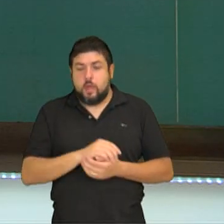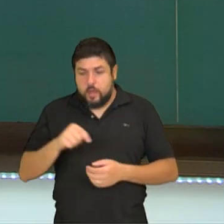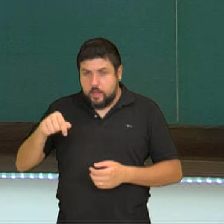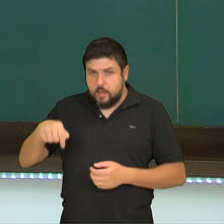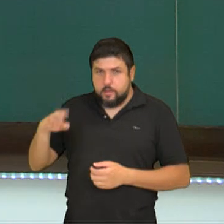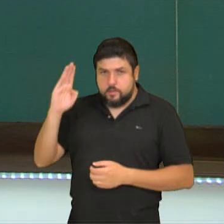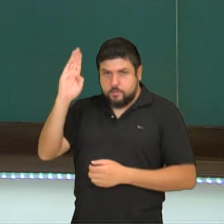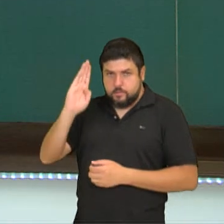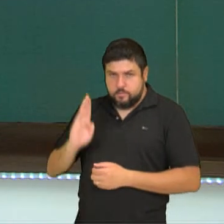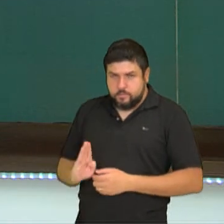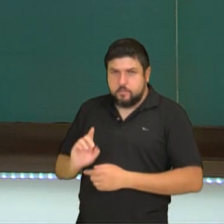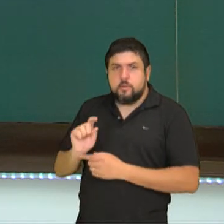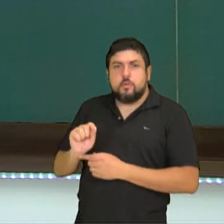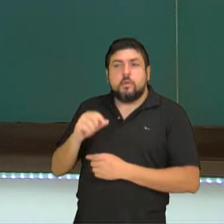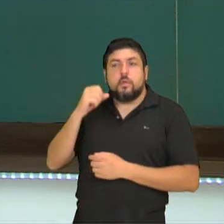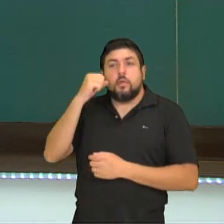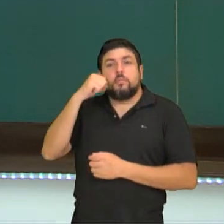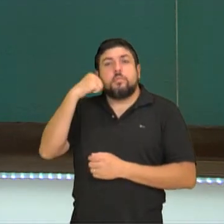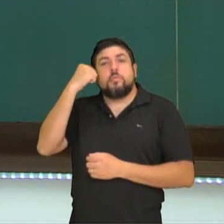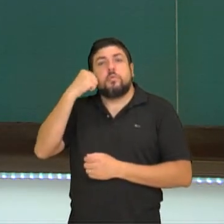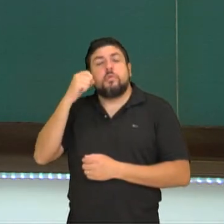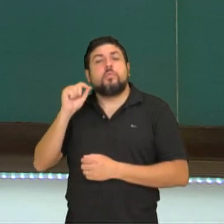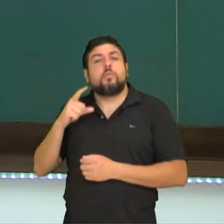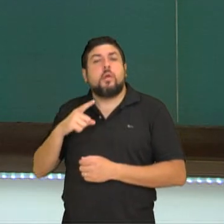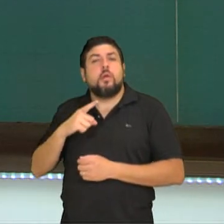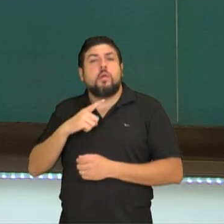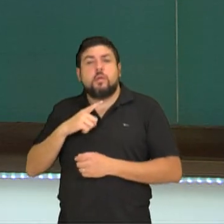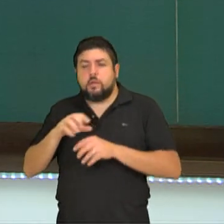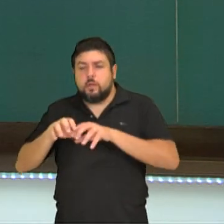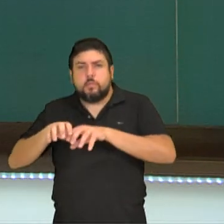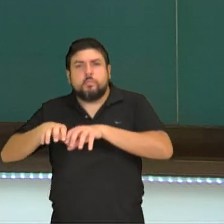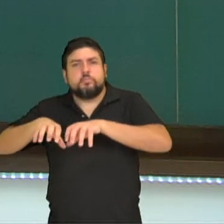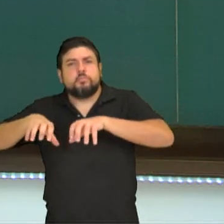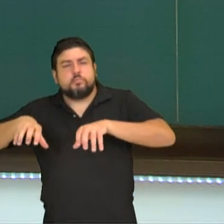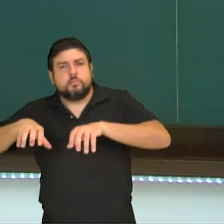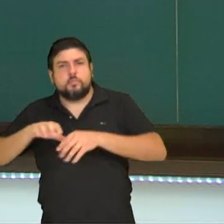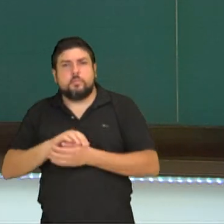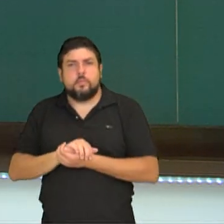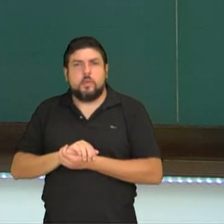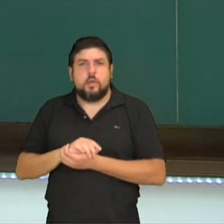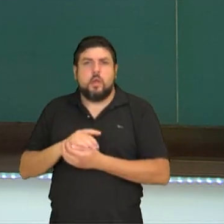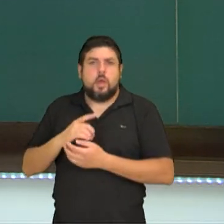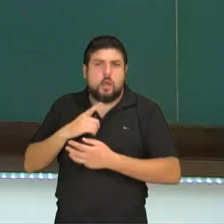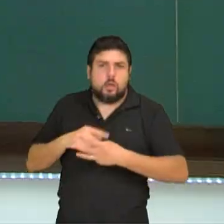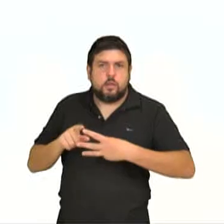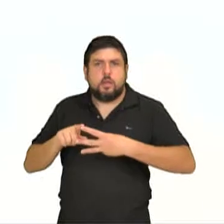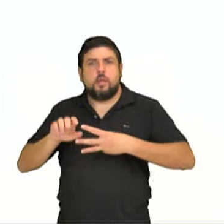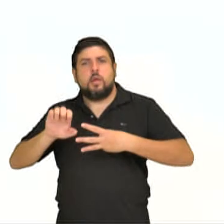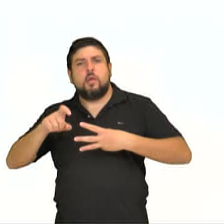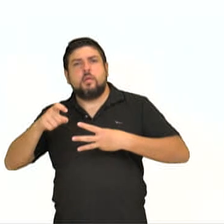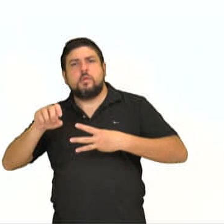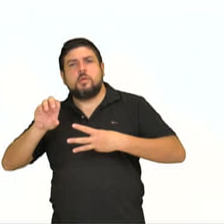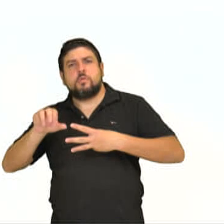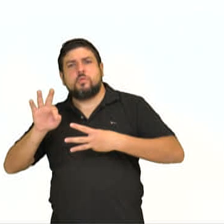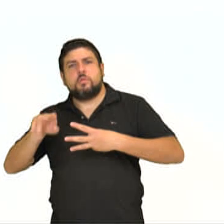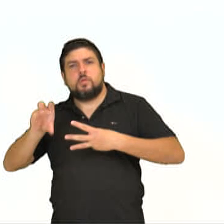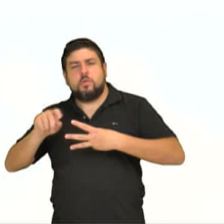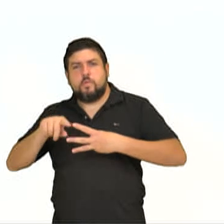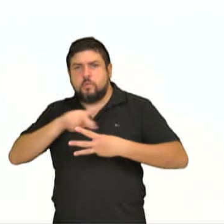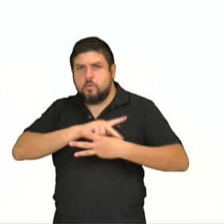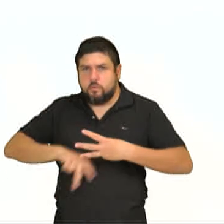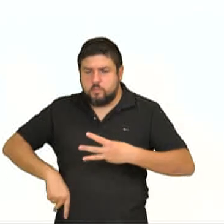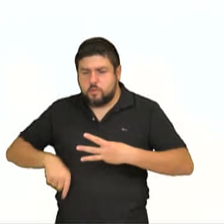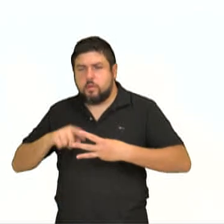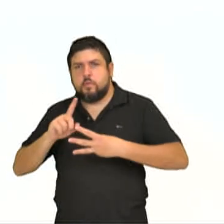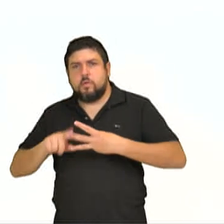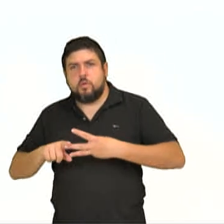república atual, o Senado ele faz parte de uma divisão de poder maior, ou seja, a gente tem o executivo, né, o presidente, o legislativo,